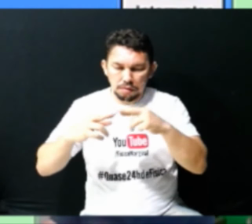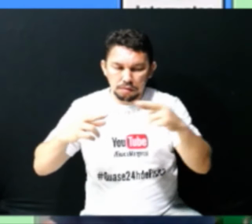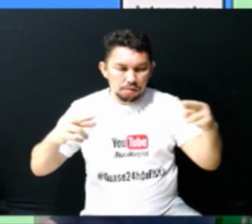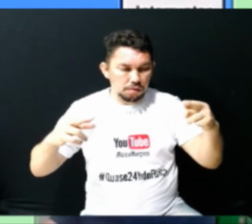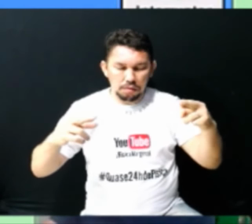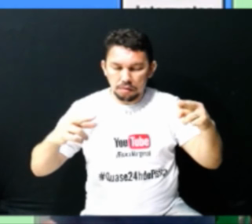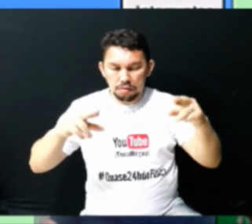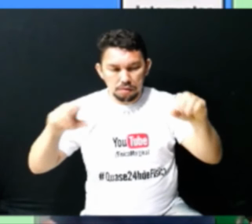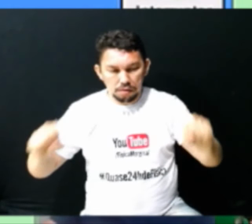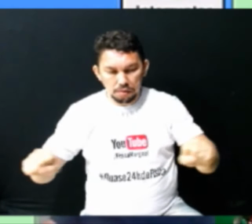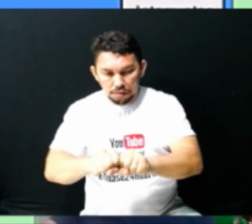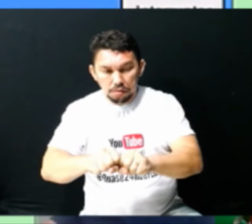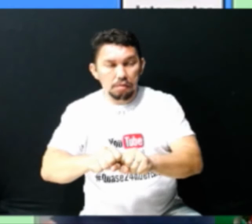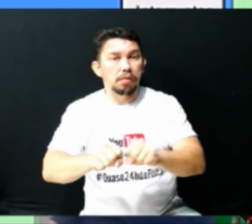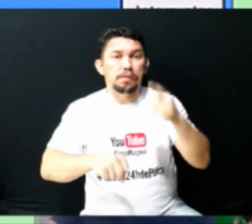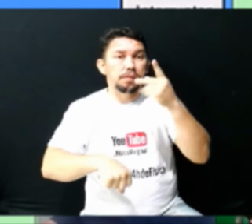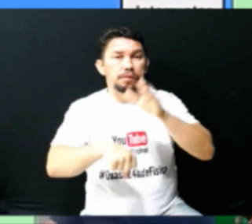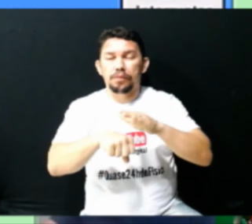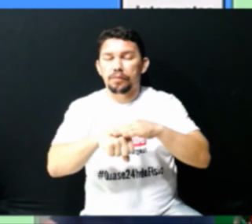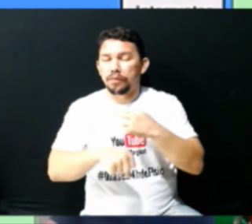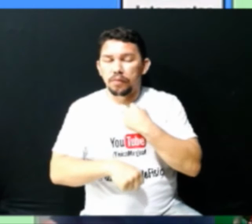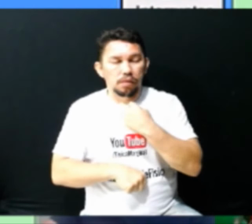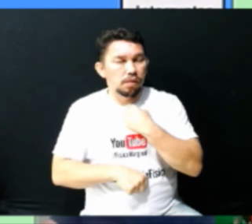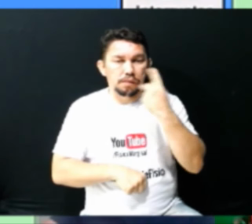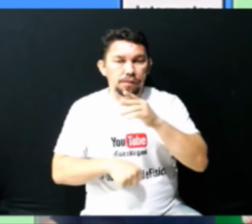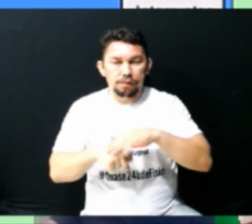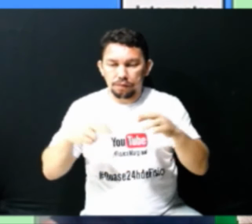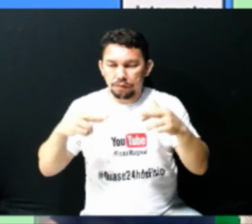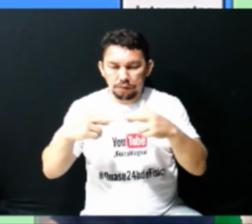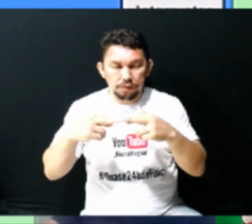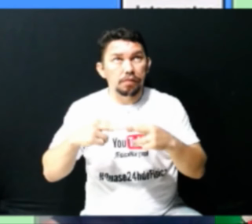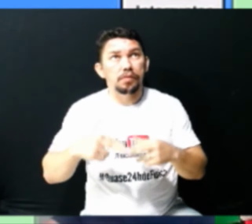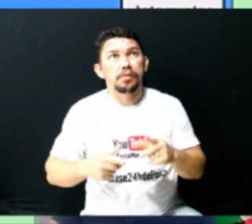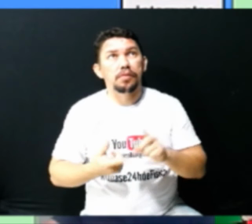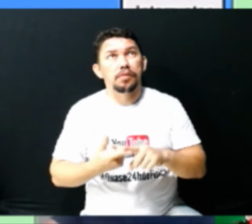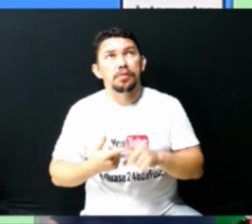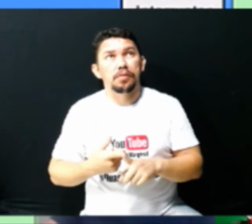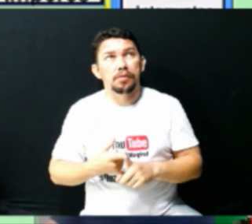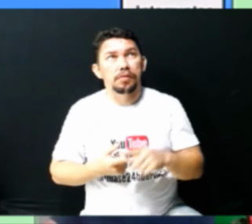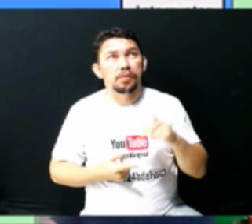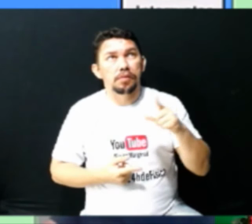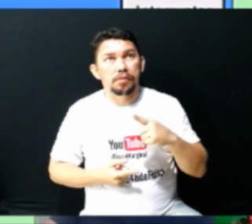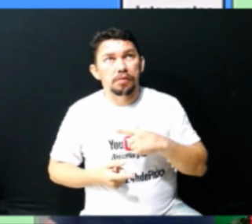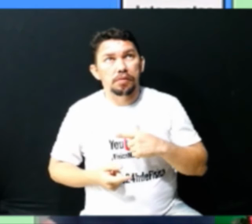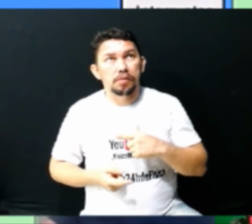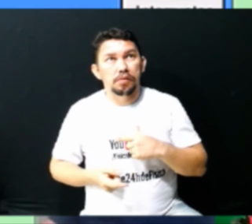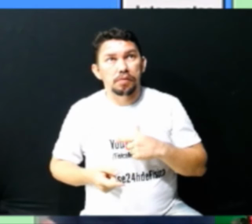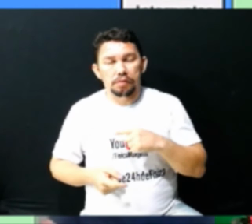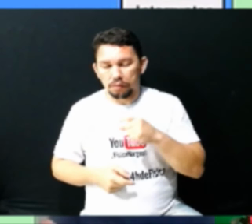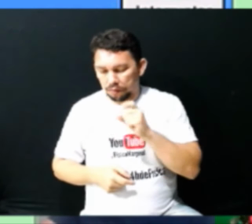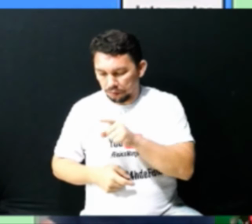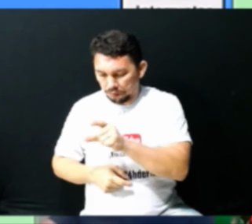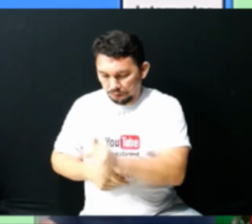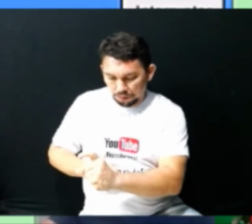não pode, sob hipótese alguma, pegar um amperímetro, eu clico aqui, ó, ele aparece lá embaixo. Aí eu arrasto ele para aqui para usar.